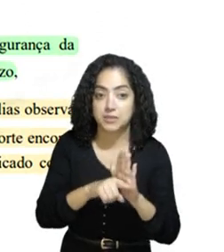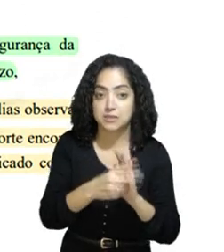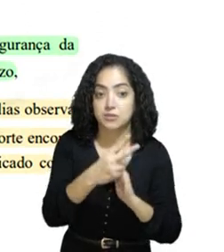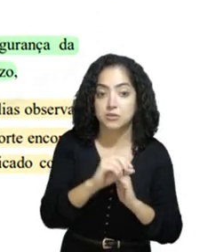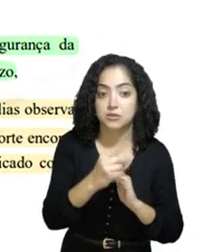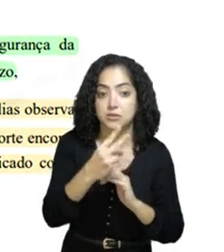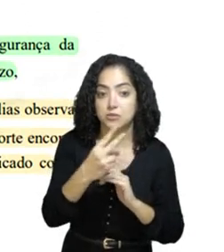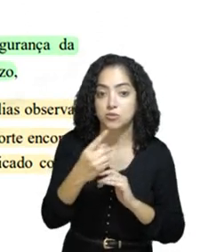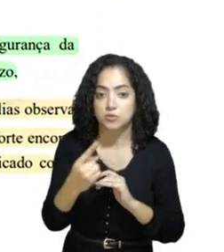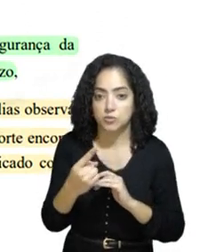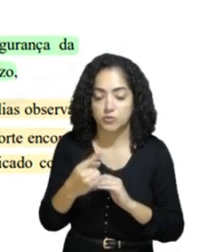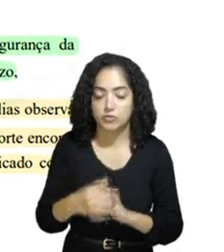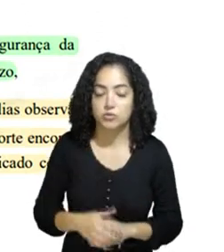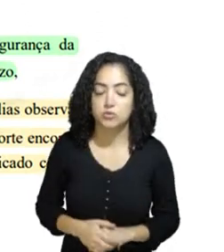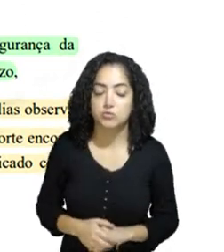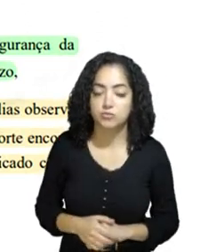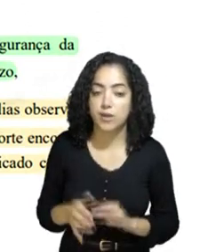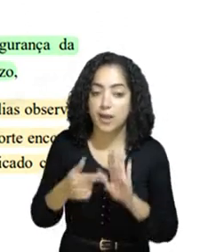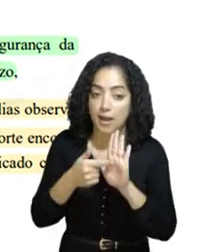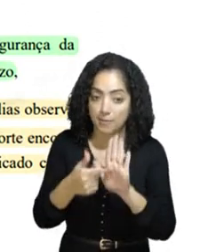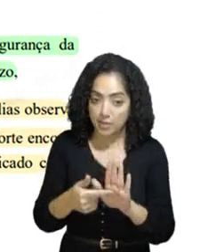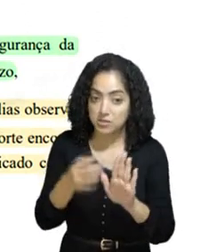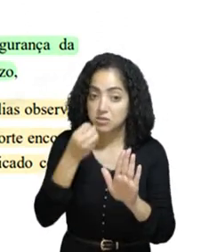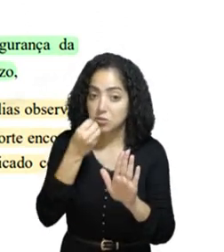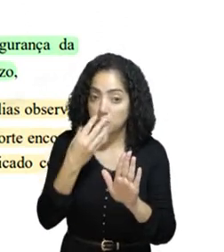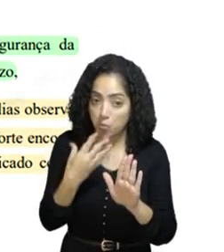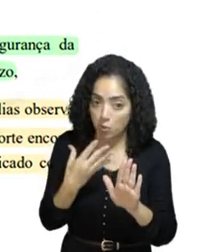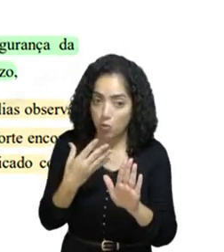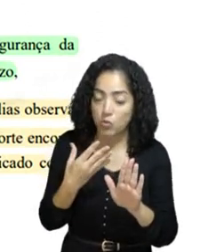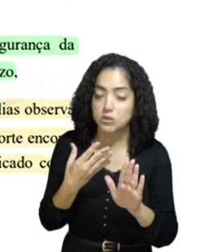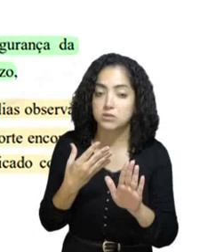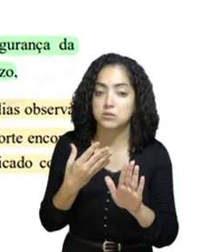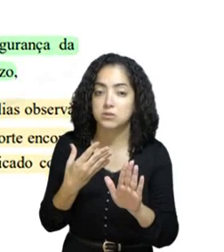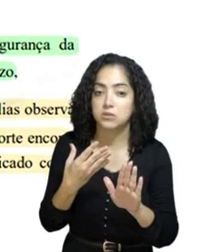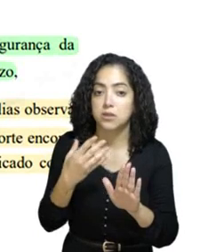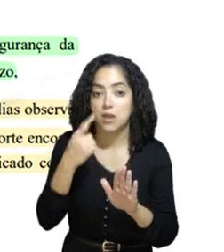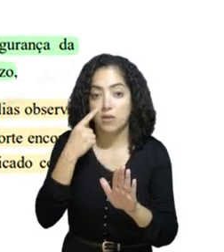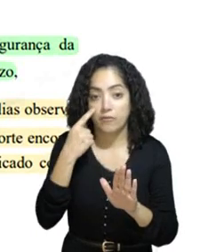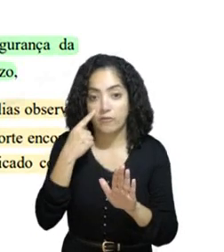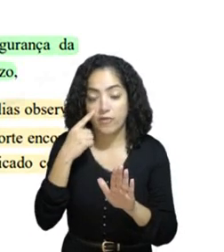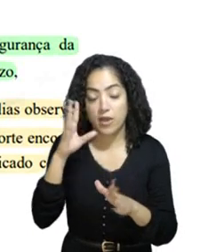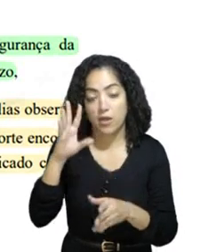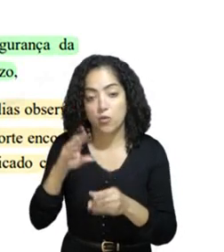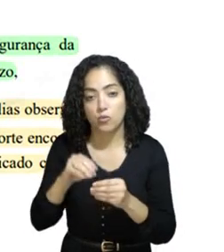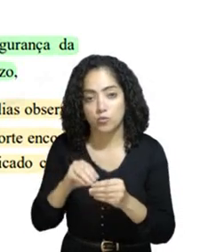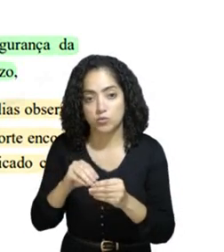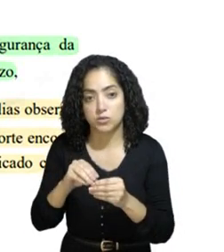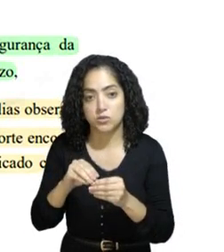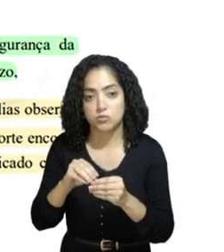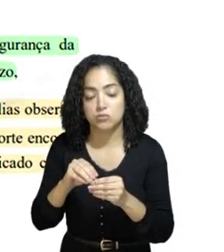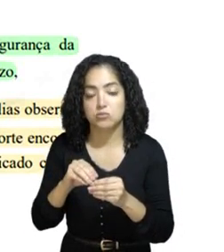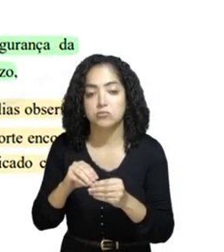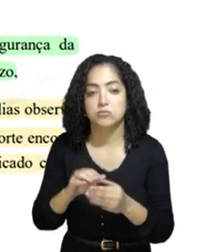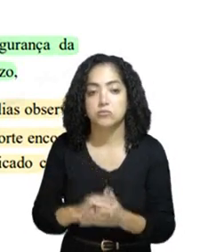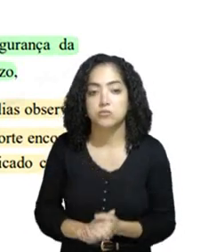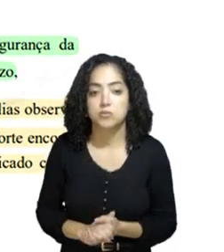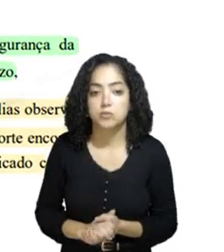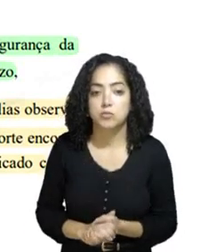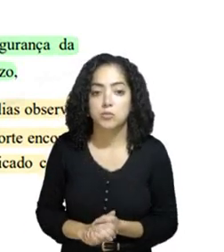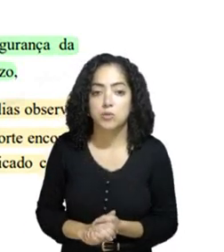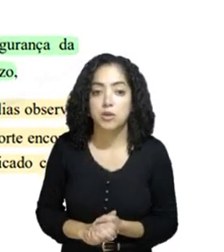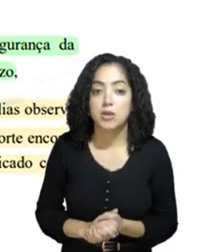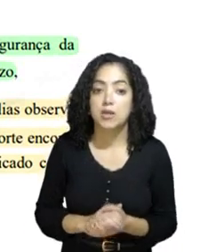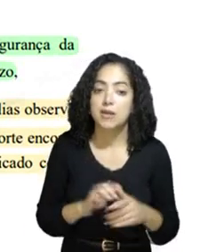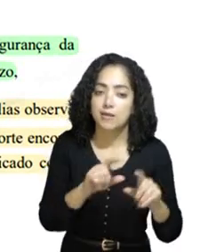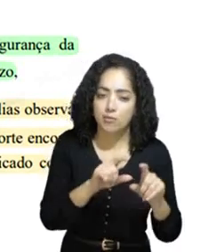2021. Apresentam boas condições, observem à esquerda a conclusão e à direita também. Mesmo no amarelo,